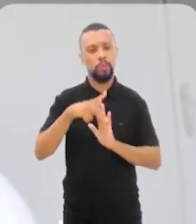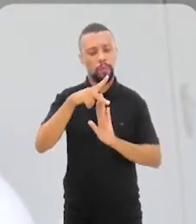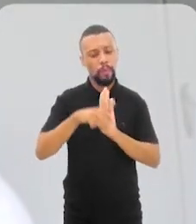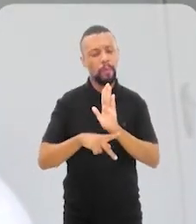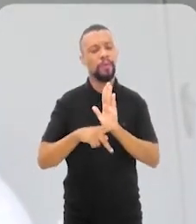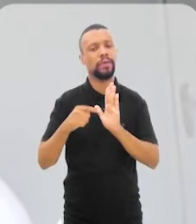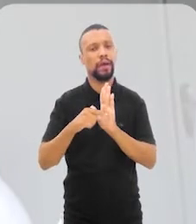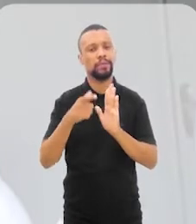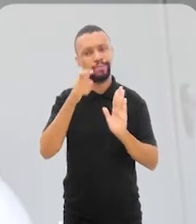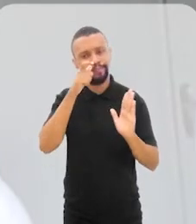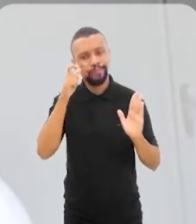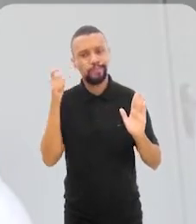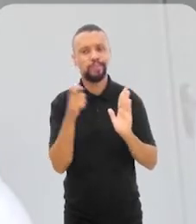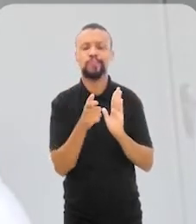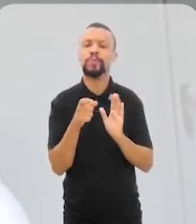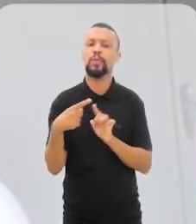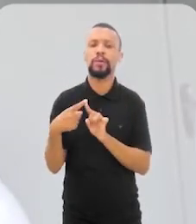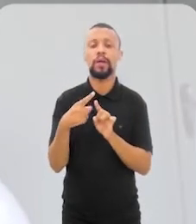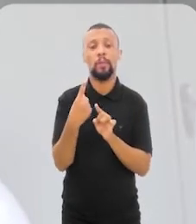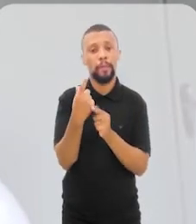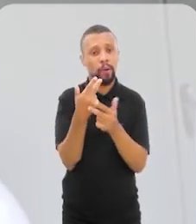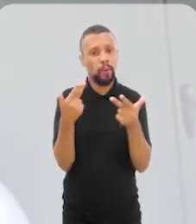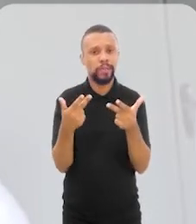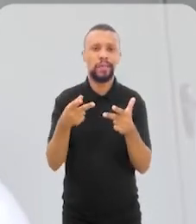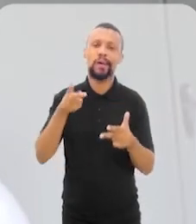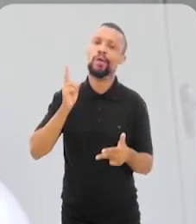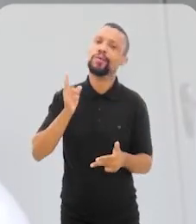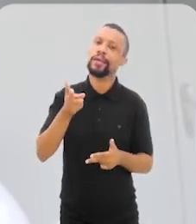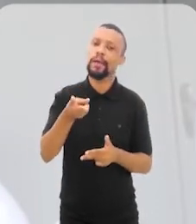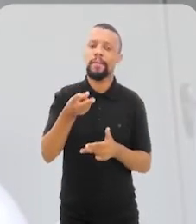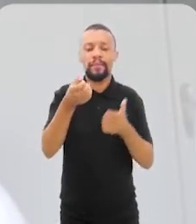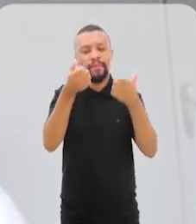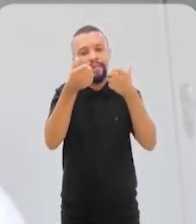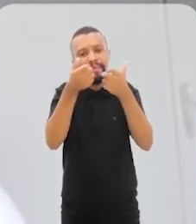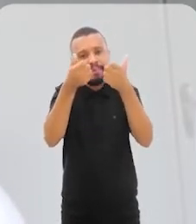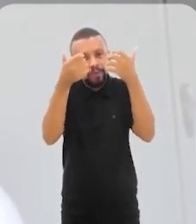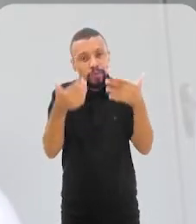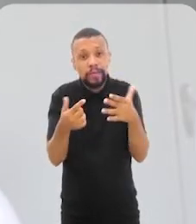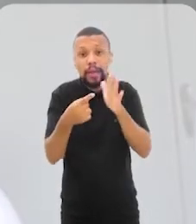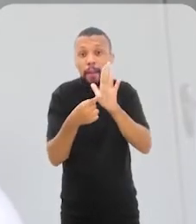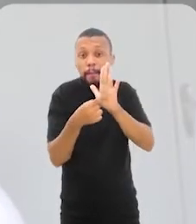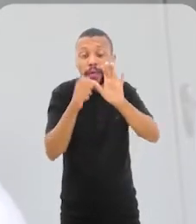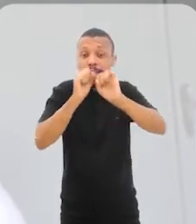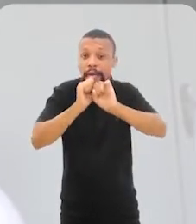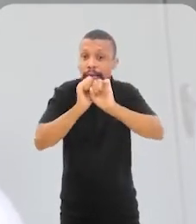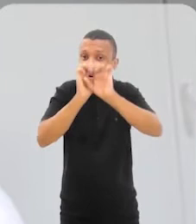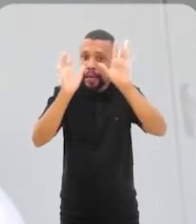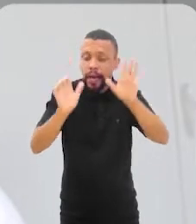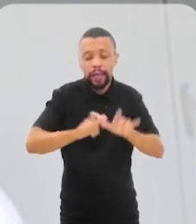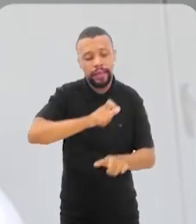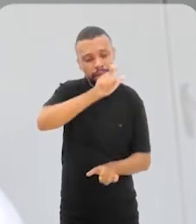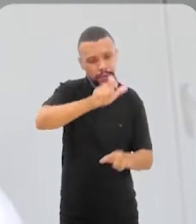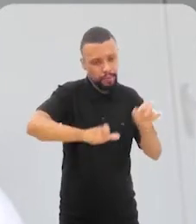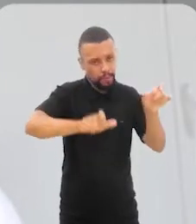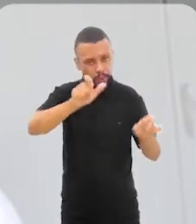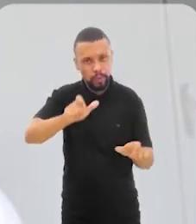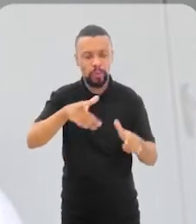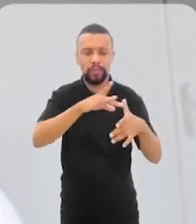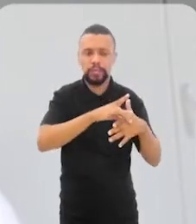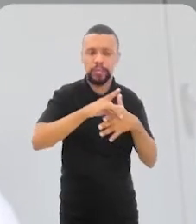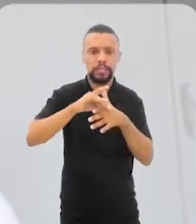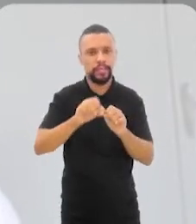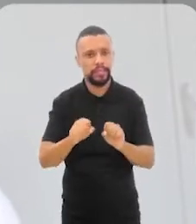super interessante porque uma coisa que eu sempre destaco é que ele dá luz a esses atores que